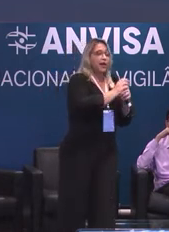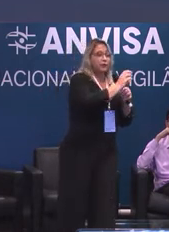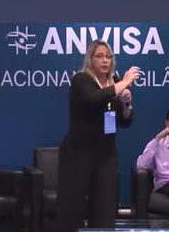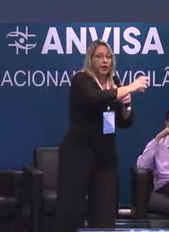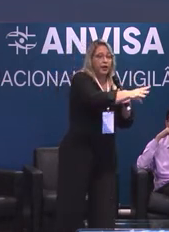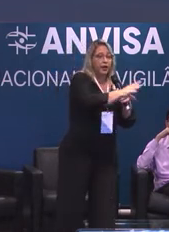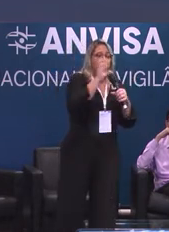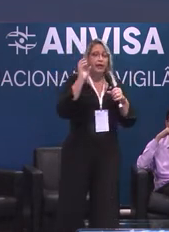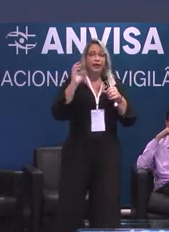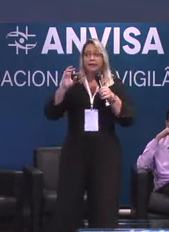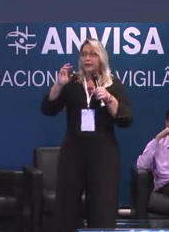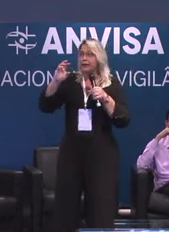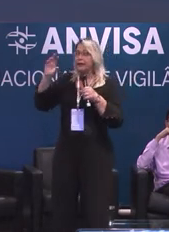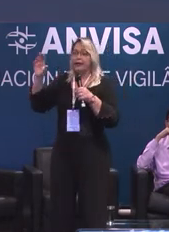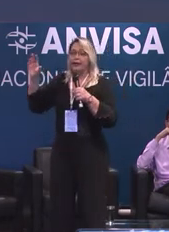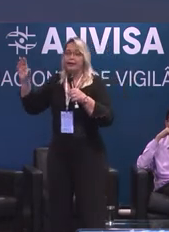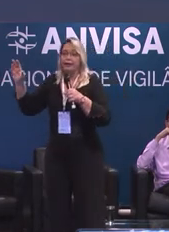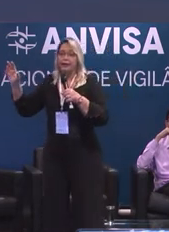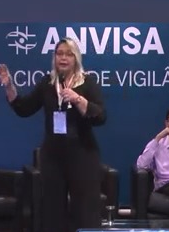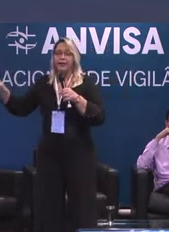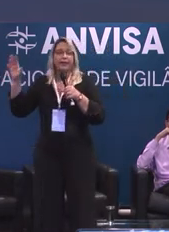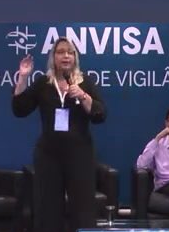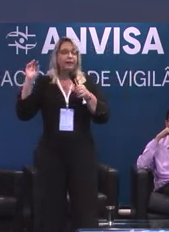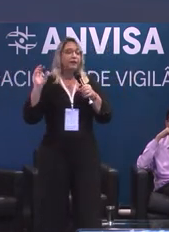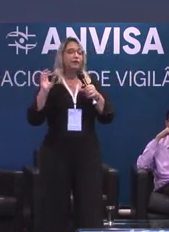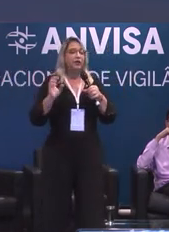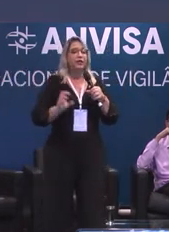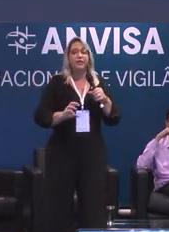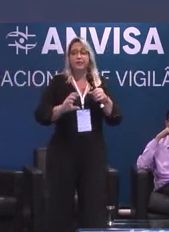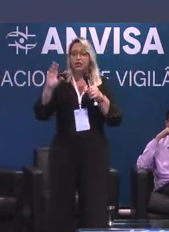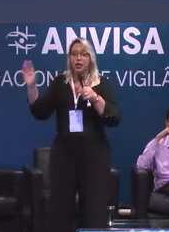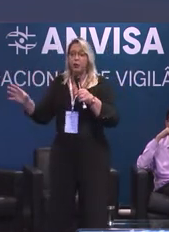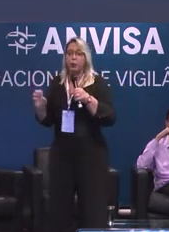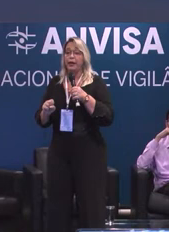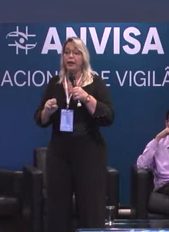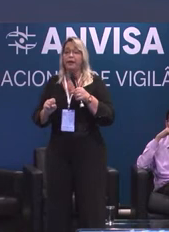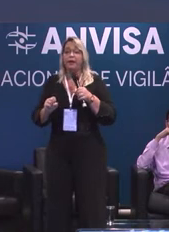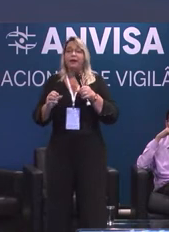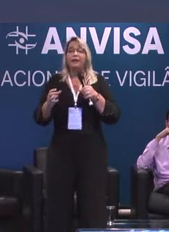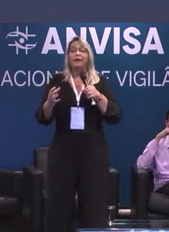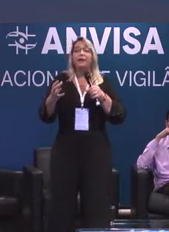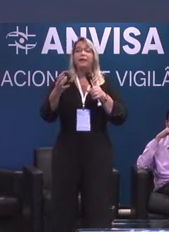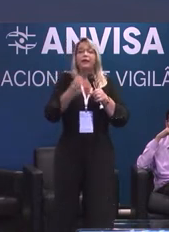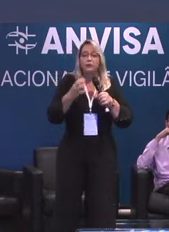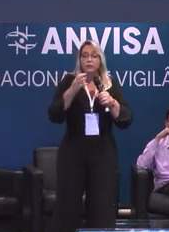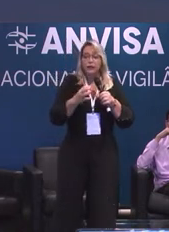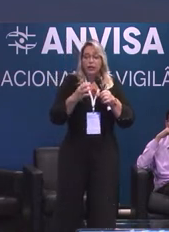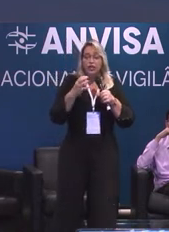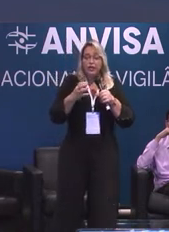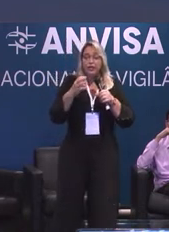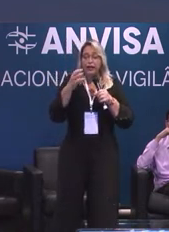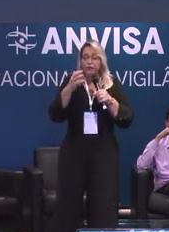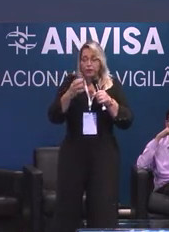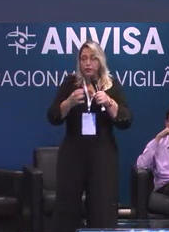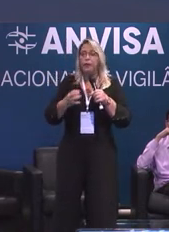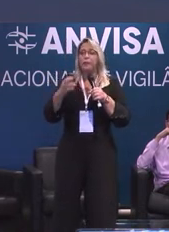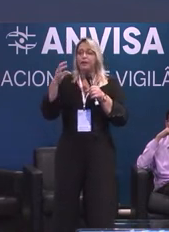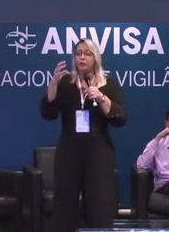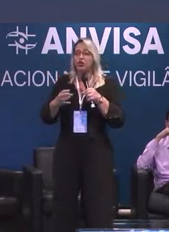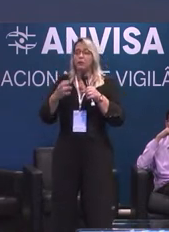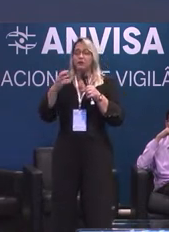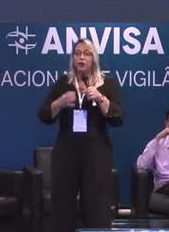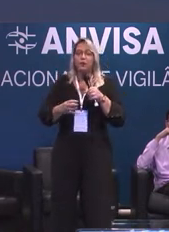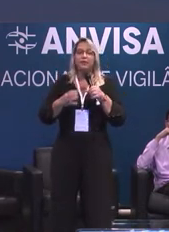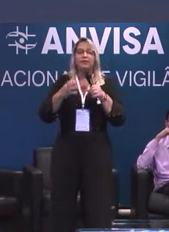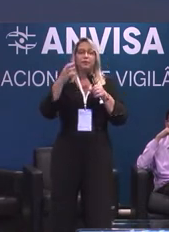emprestados da Secretaria de Finanças, de Economia. Não, a gente, efetivamente, o sistema